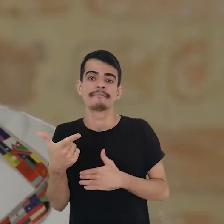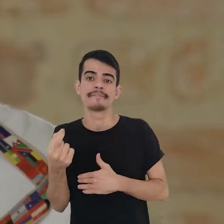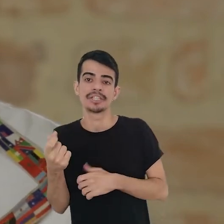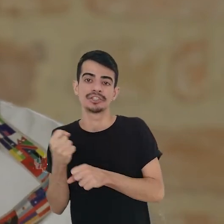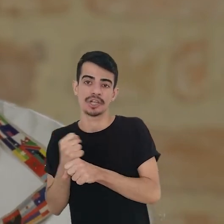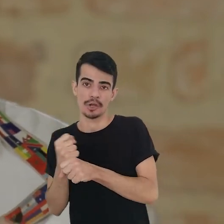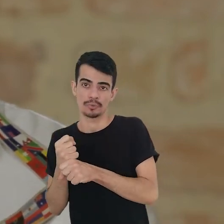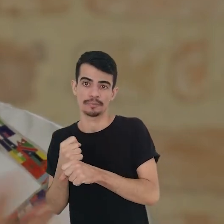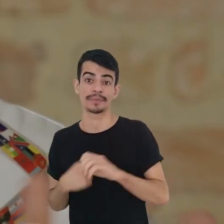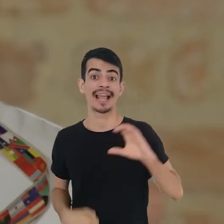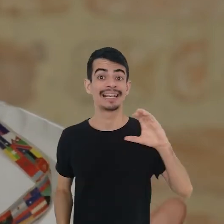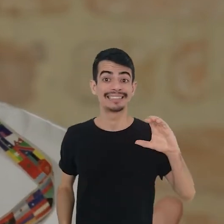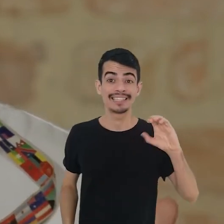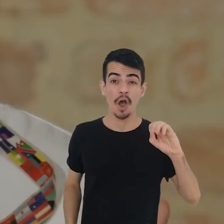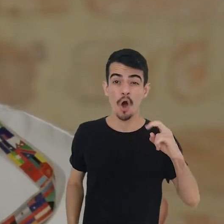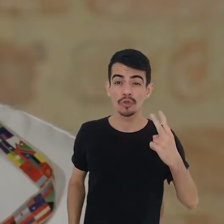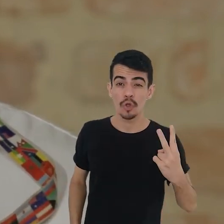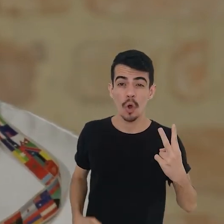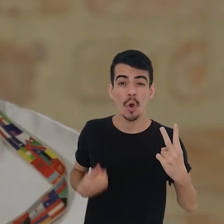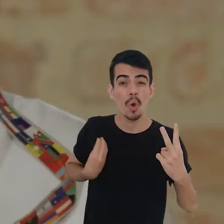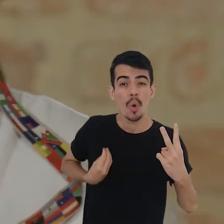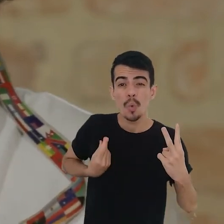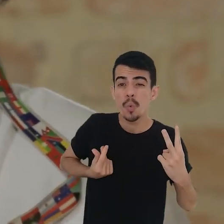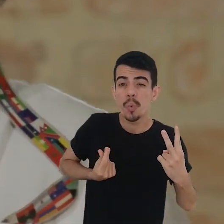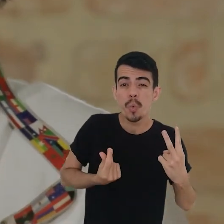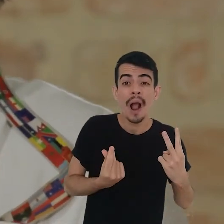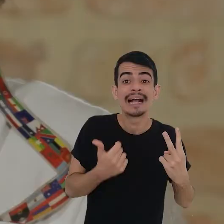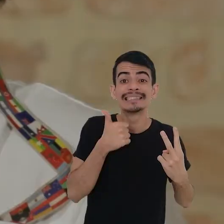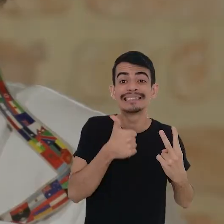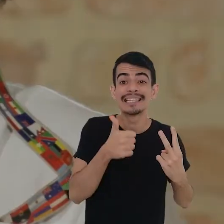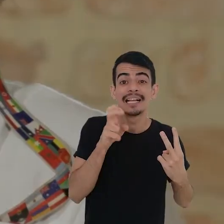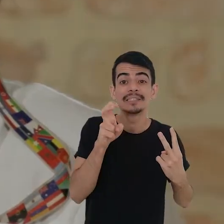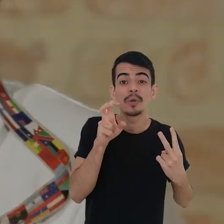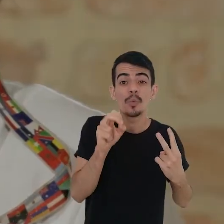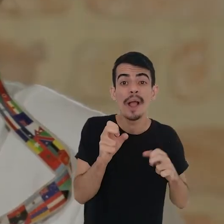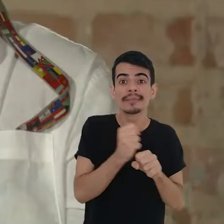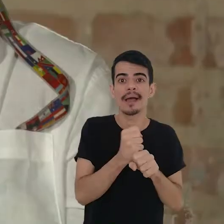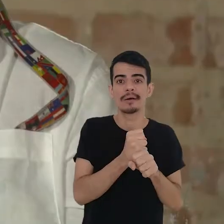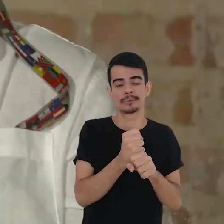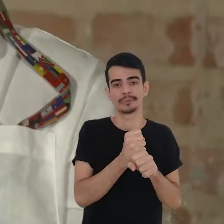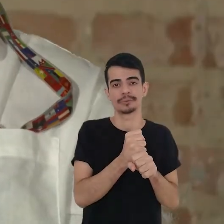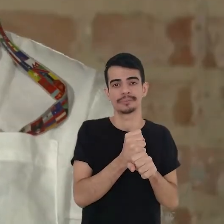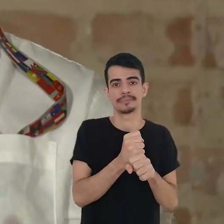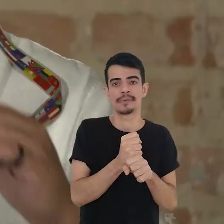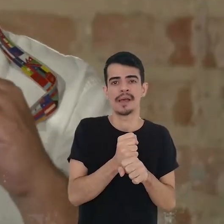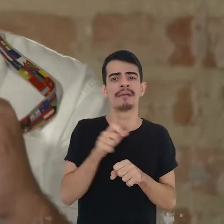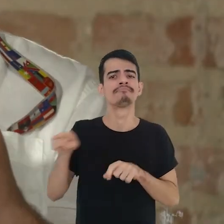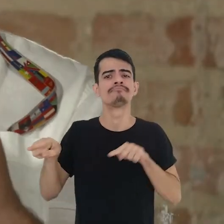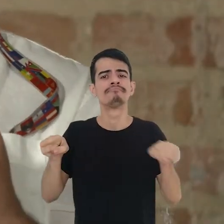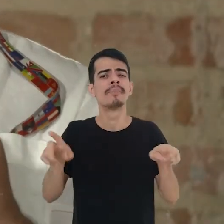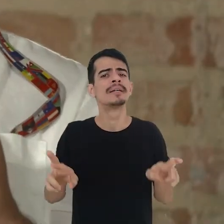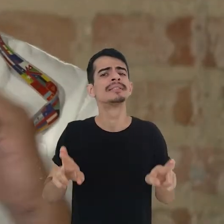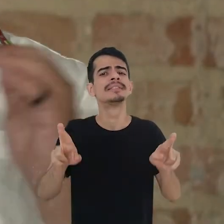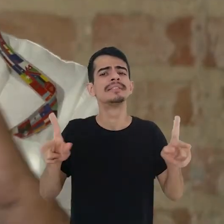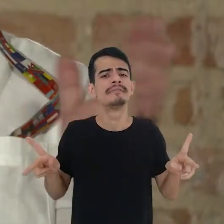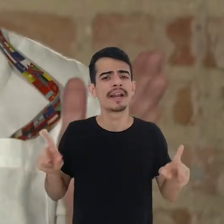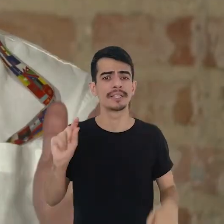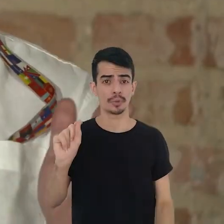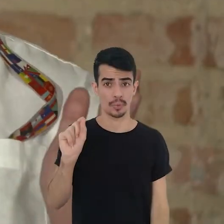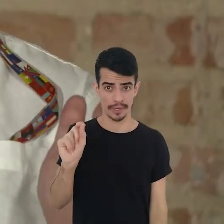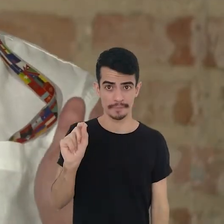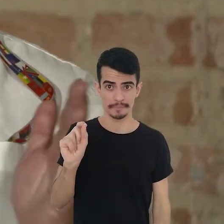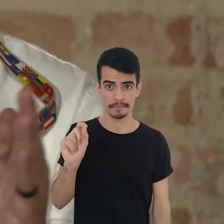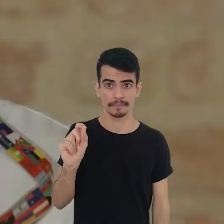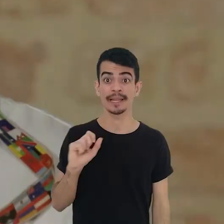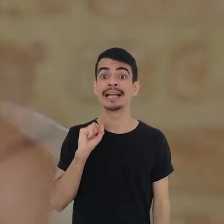anos, enquanto que do CO2 é maior do que 150 anos. Então, o que é de